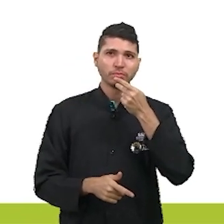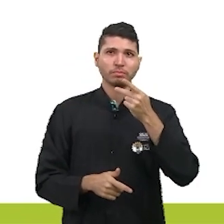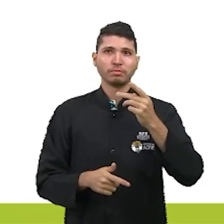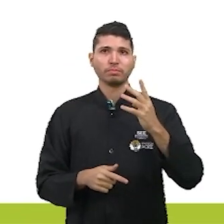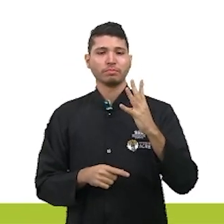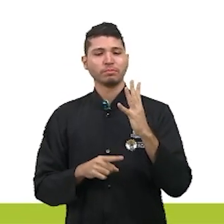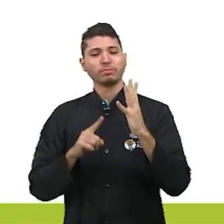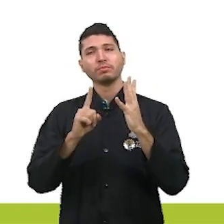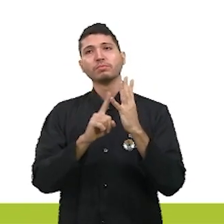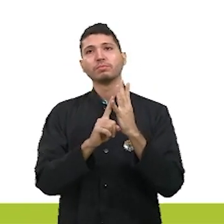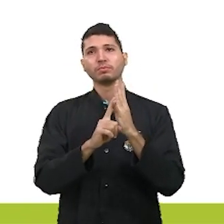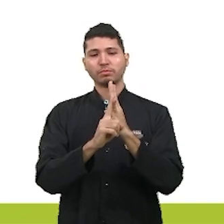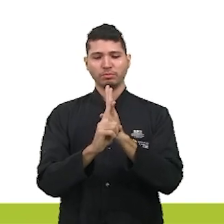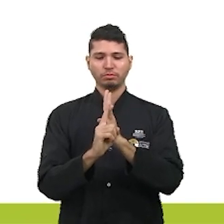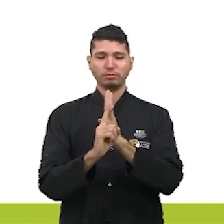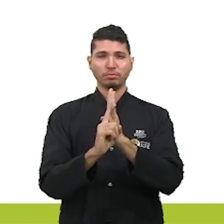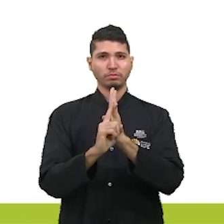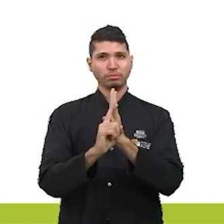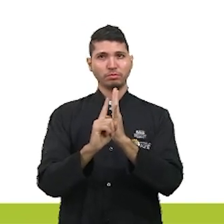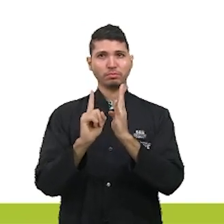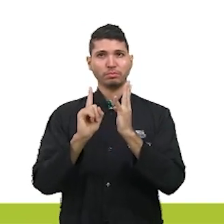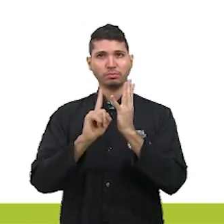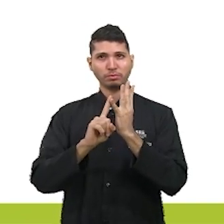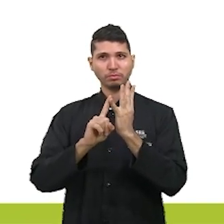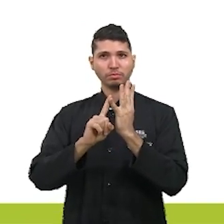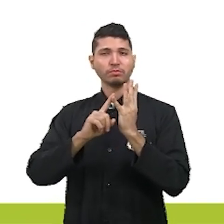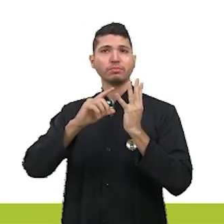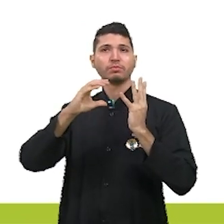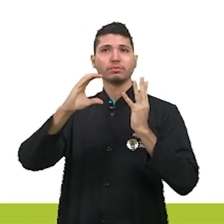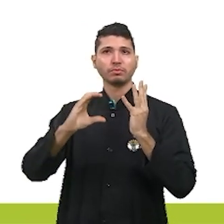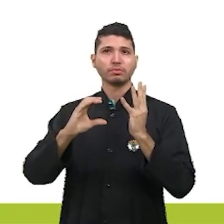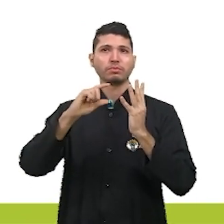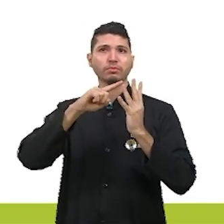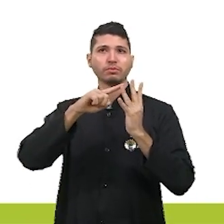C, B, A.